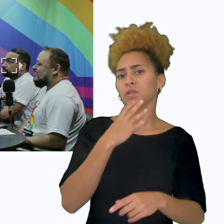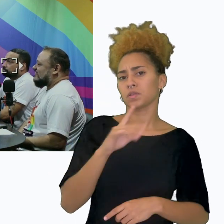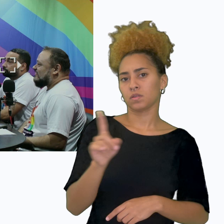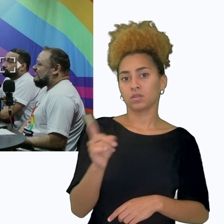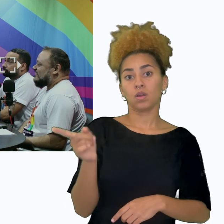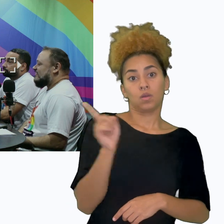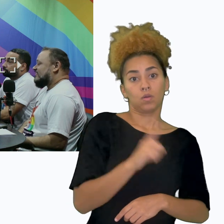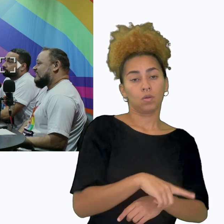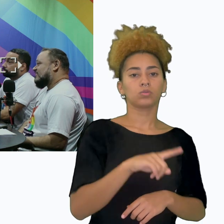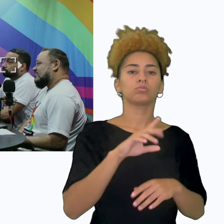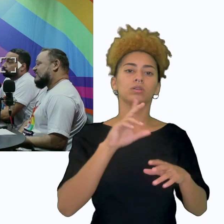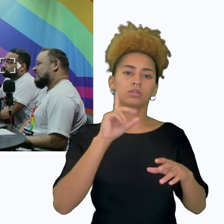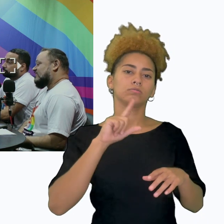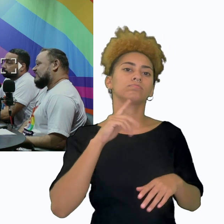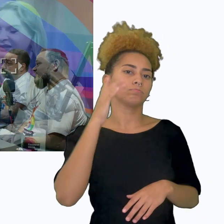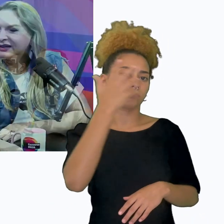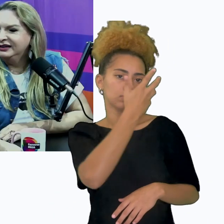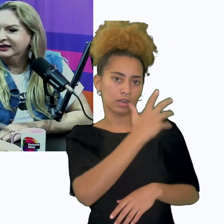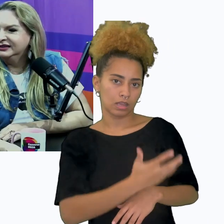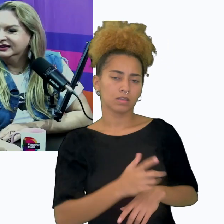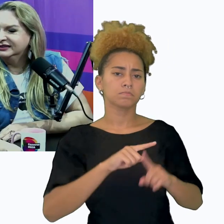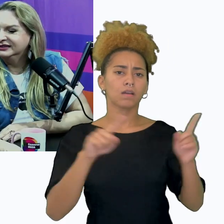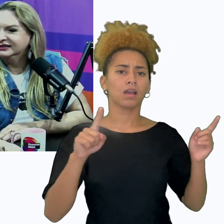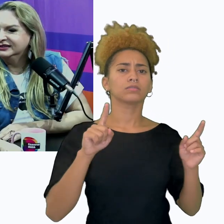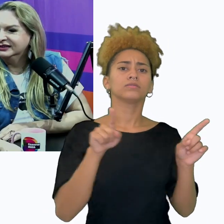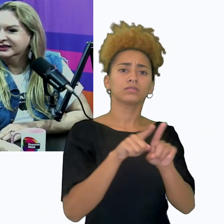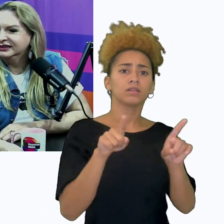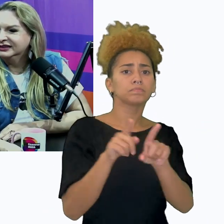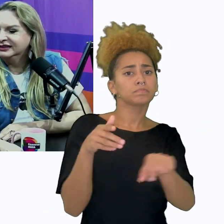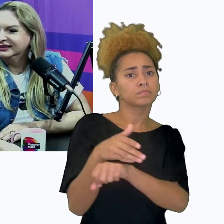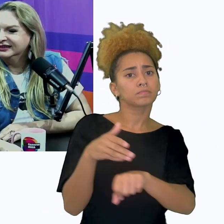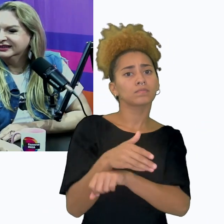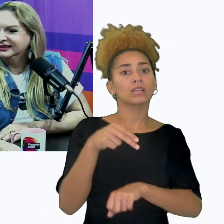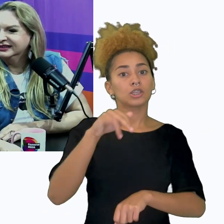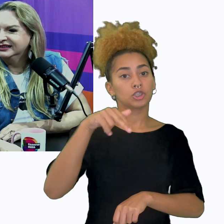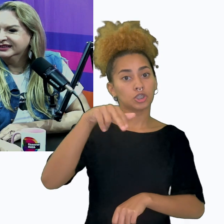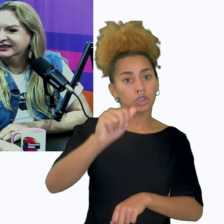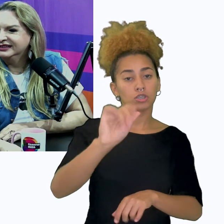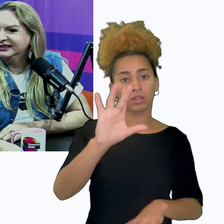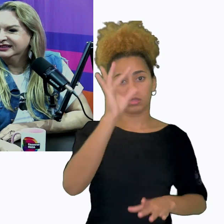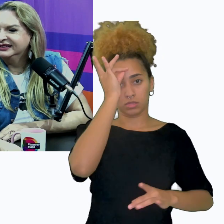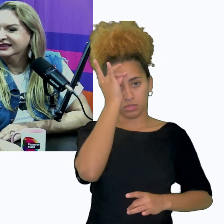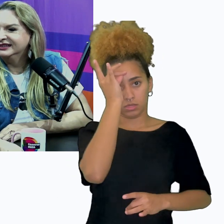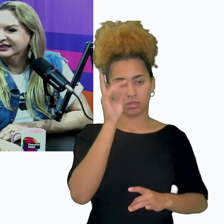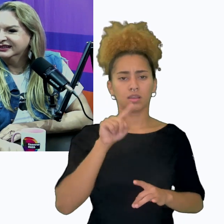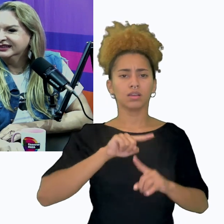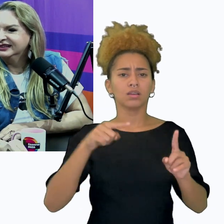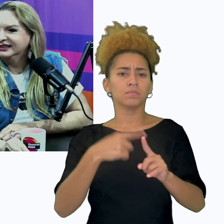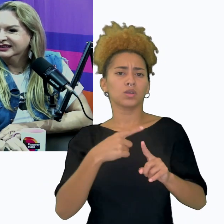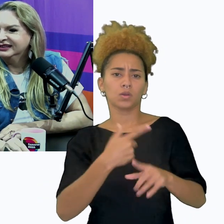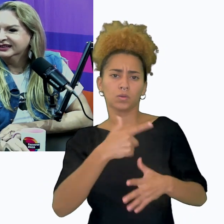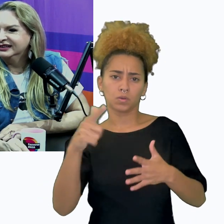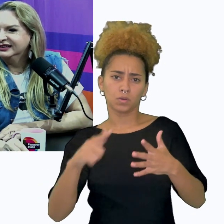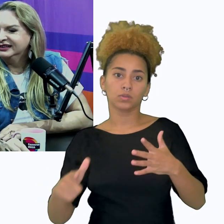eu não conhecia. Eu conheci o Demi, que era transformista, né? E ele era metido com Metamorfose, só que ele fazia Nina Hagen, não se encaixava,